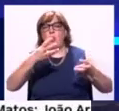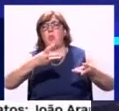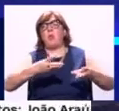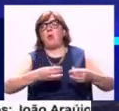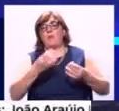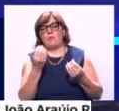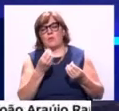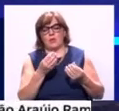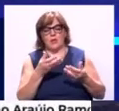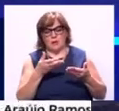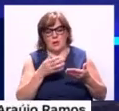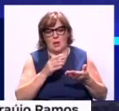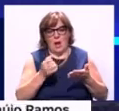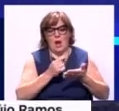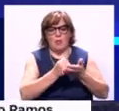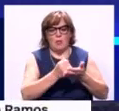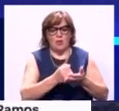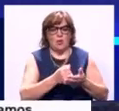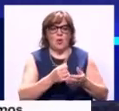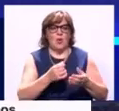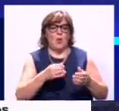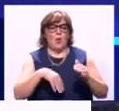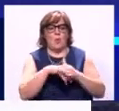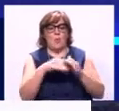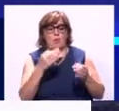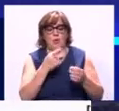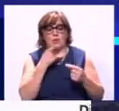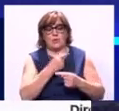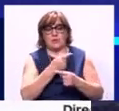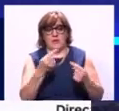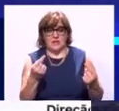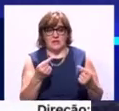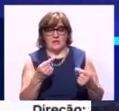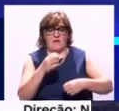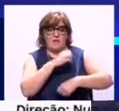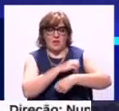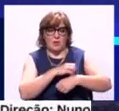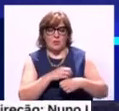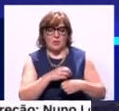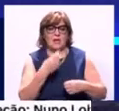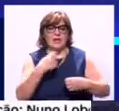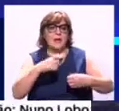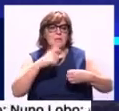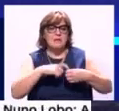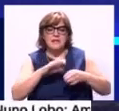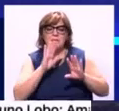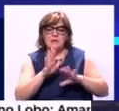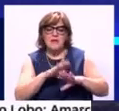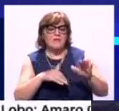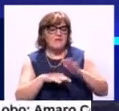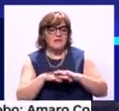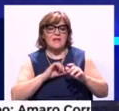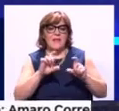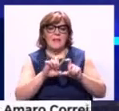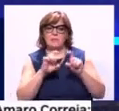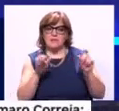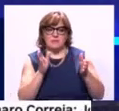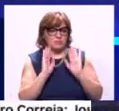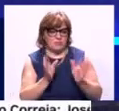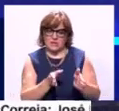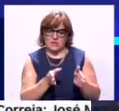É claro, o Futebol Clube Porto, citei a situação do Valongo, as parcerias têm que ser feitas, parcerias